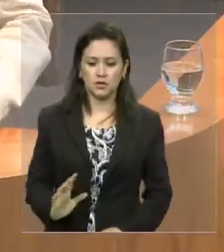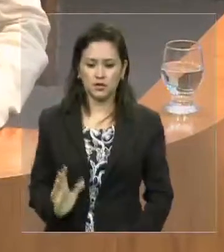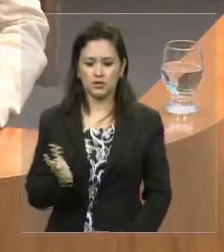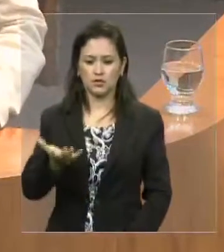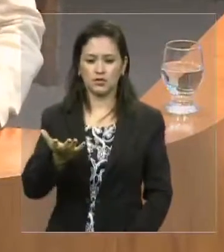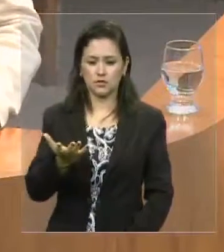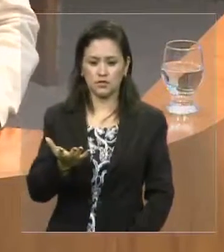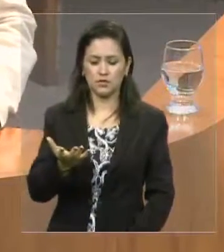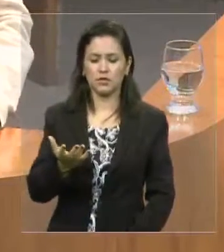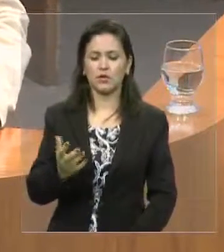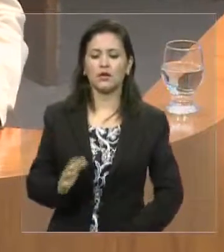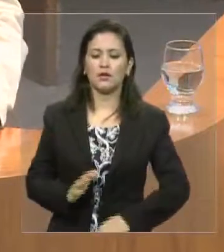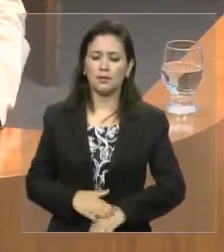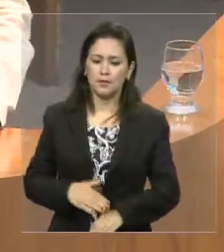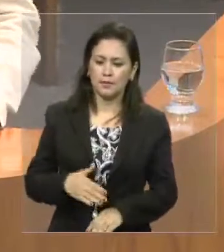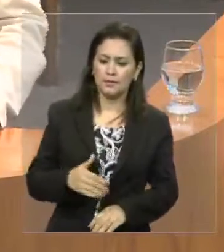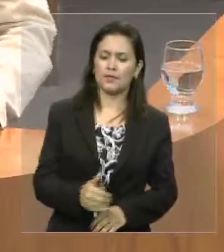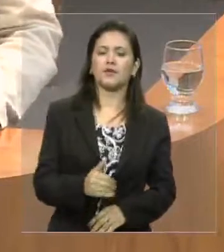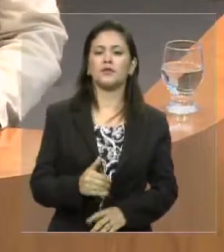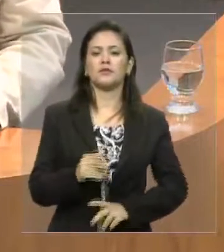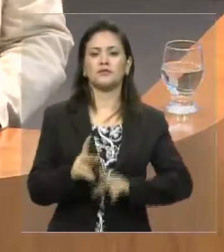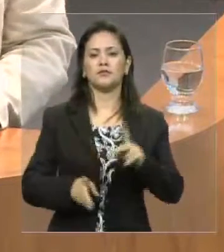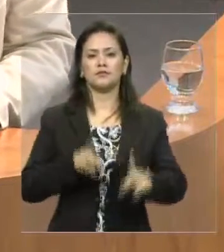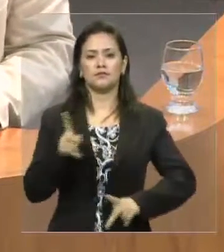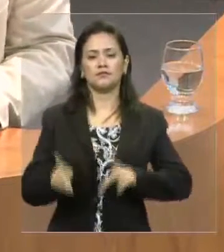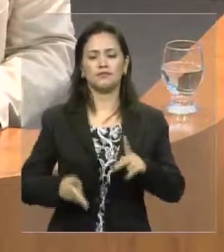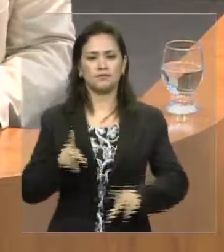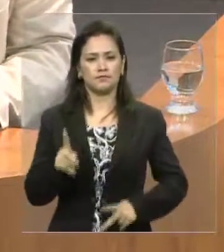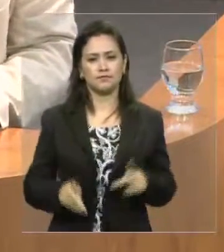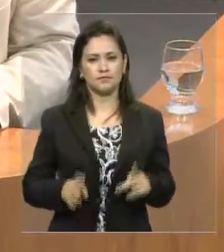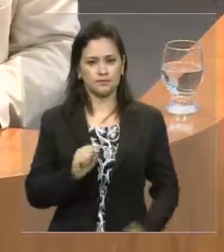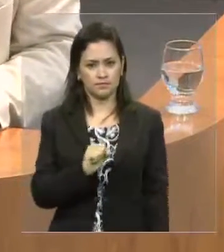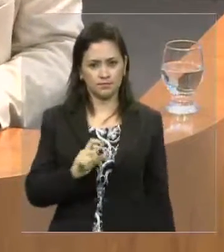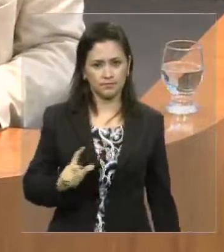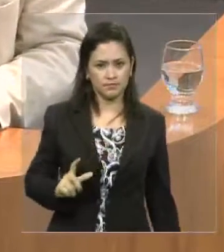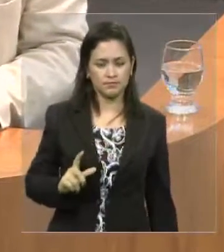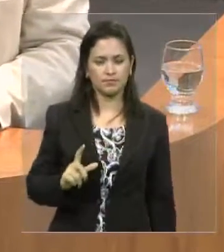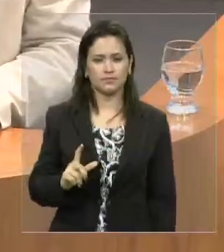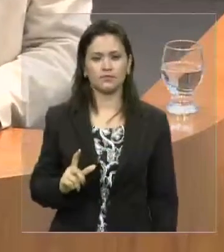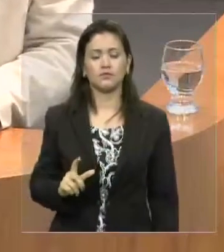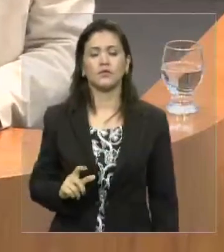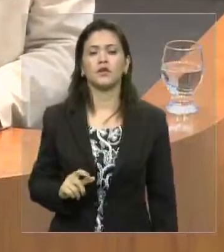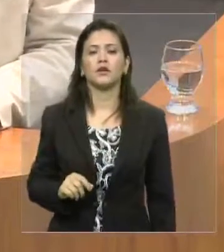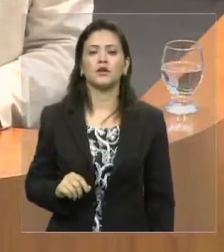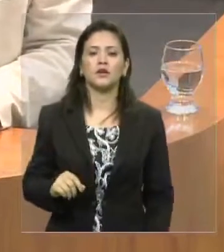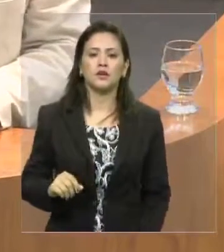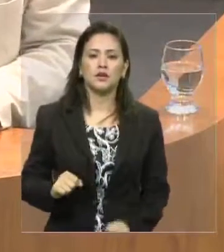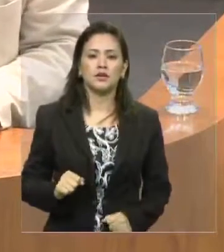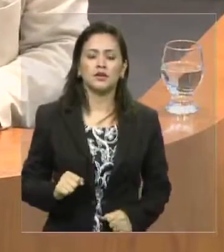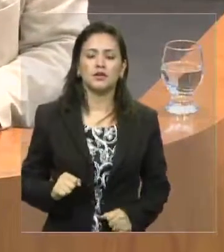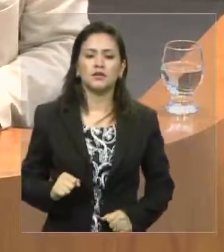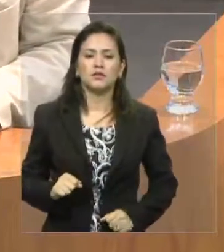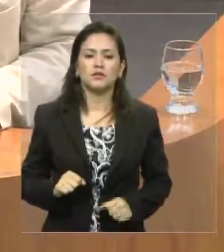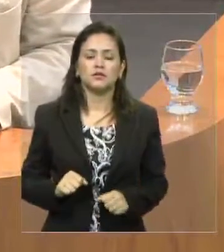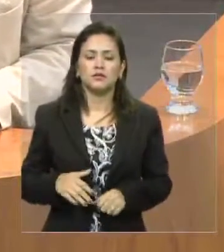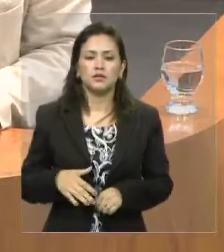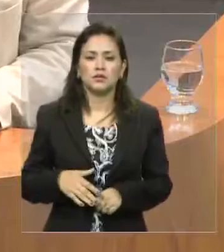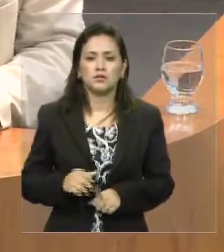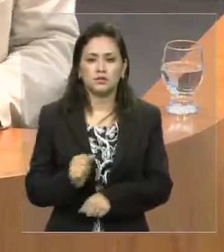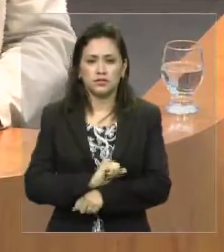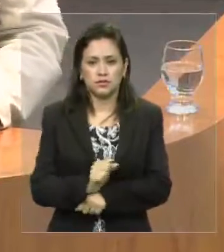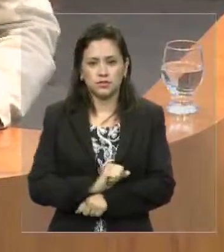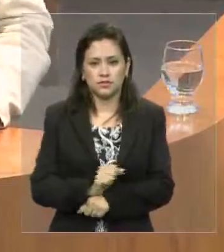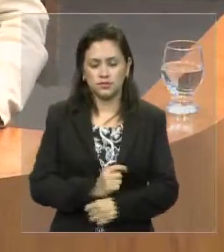possibilitarão aos moradores da nossa querida capital mais mobilidade no tráfego e